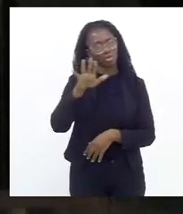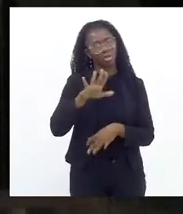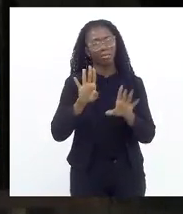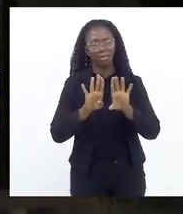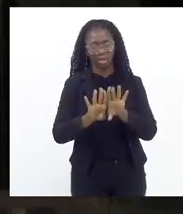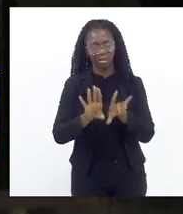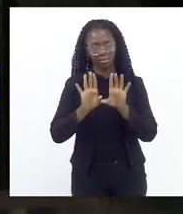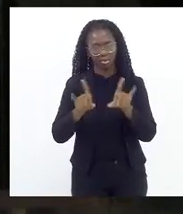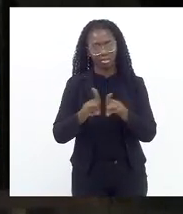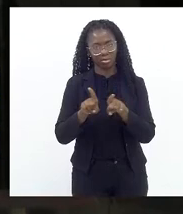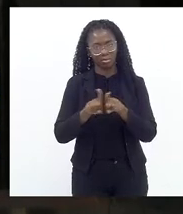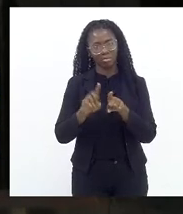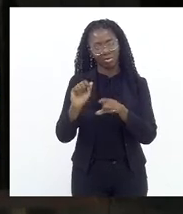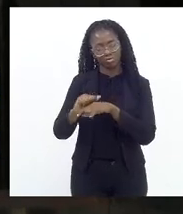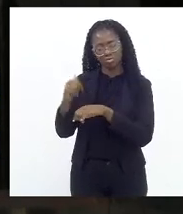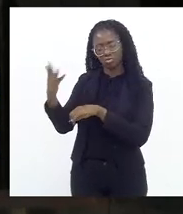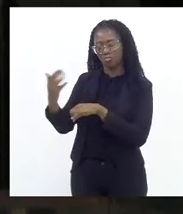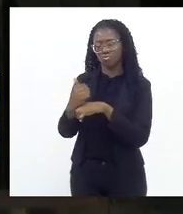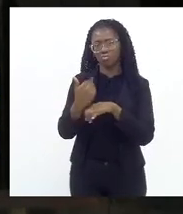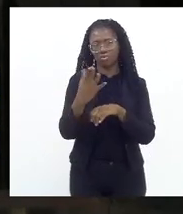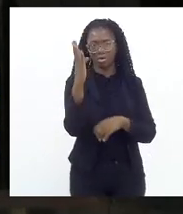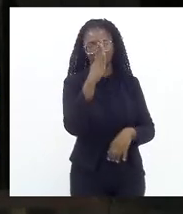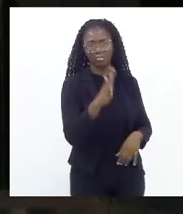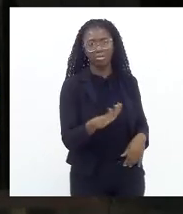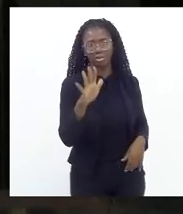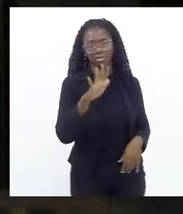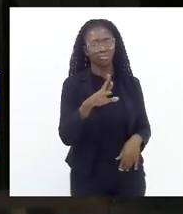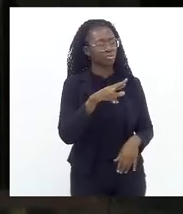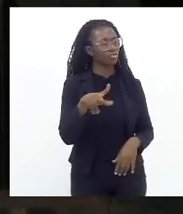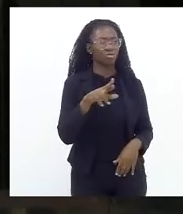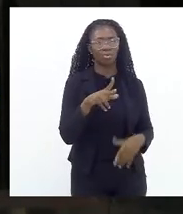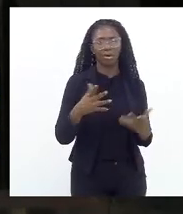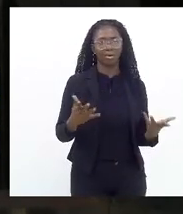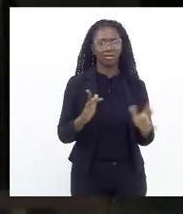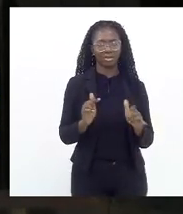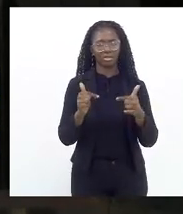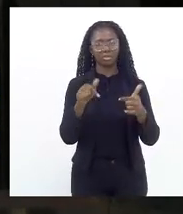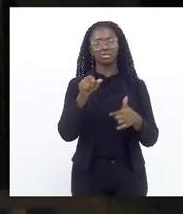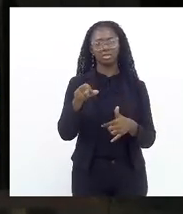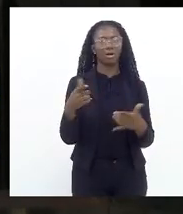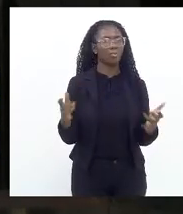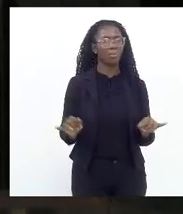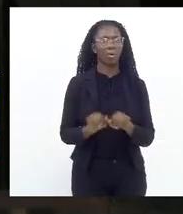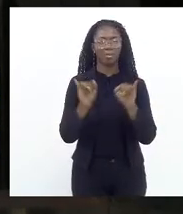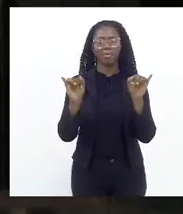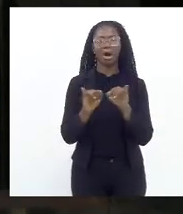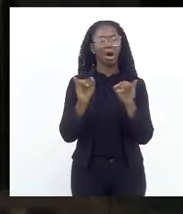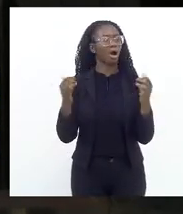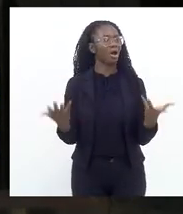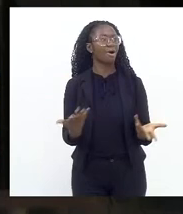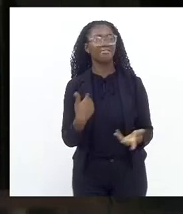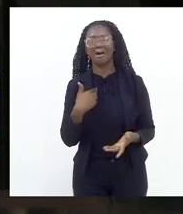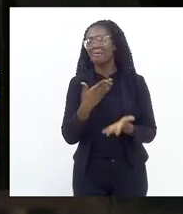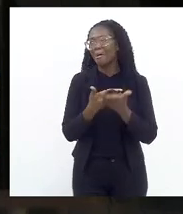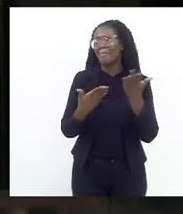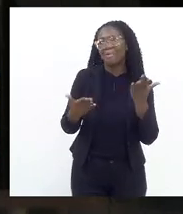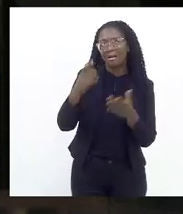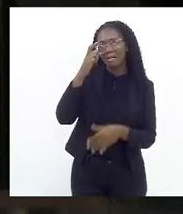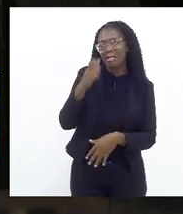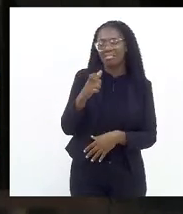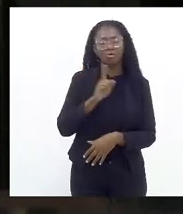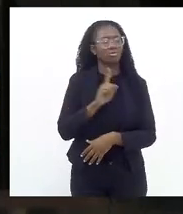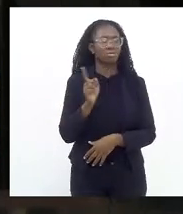é possível que essa atitude, que não é obra do acaso, que não é um descuido, que não foi uma